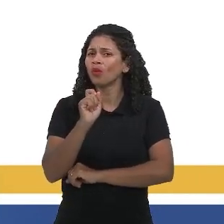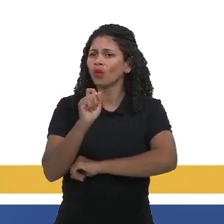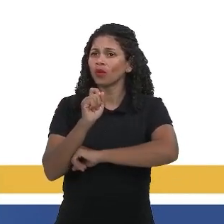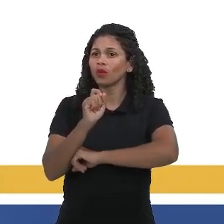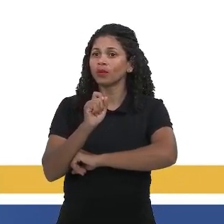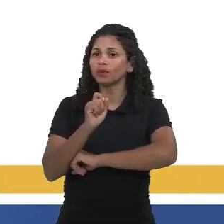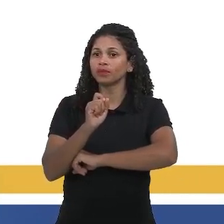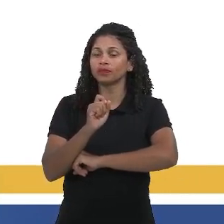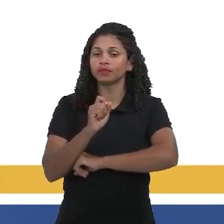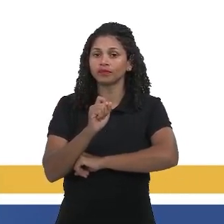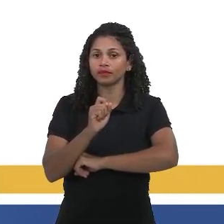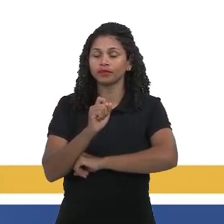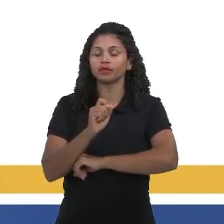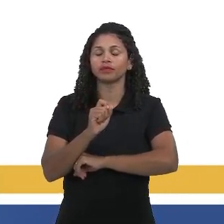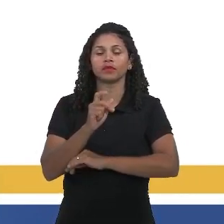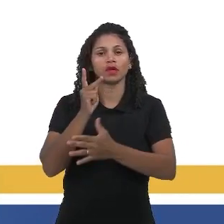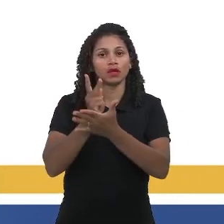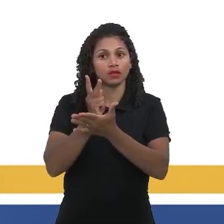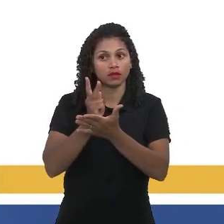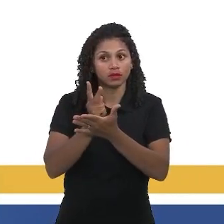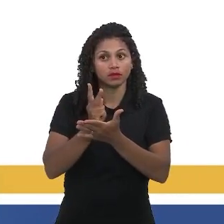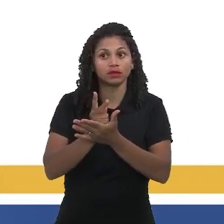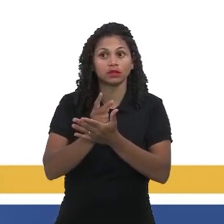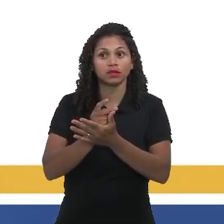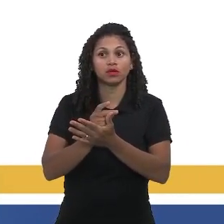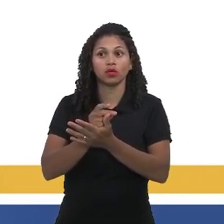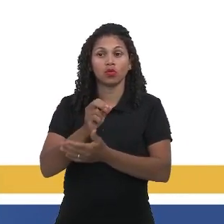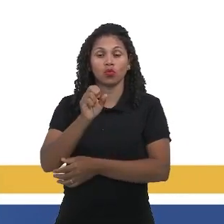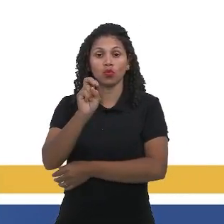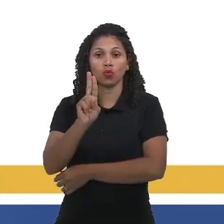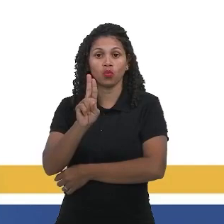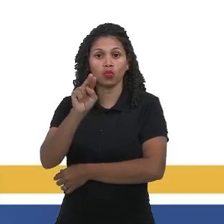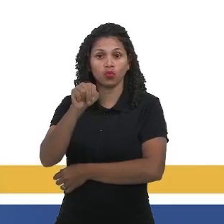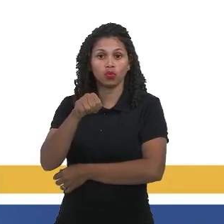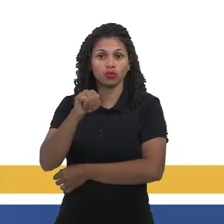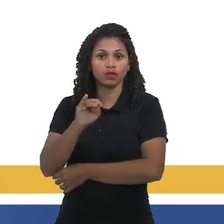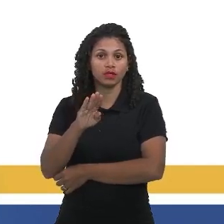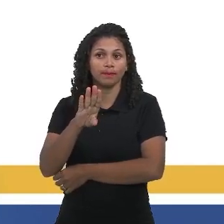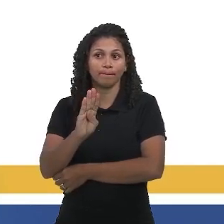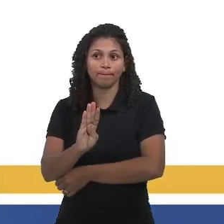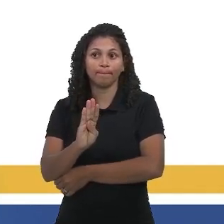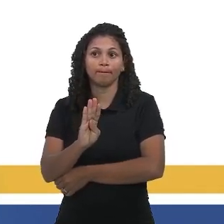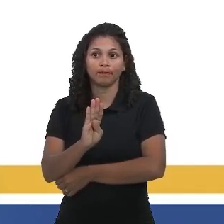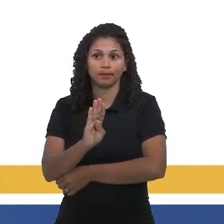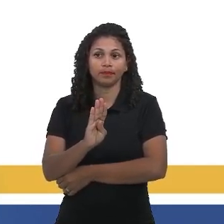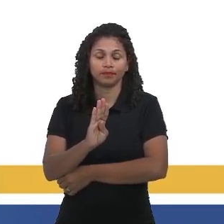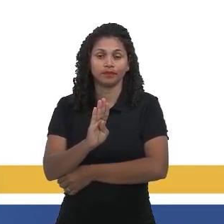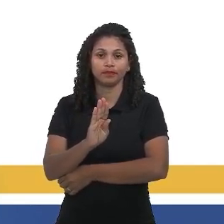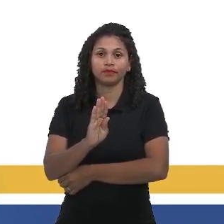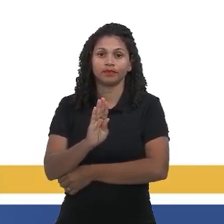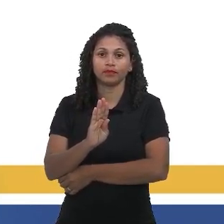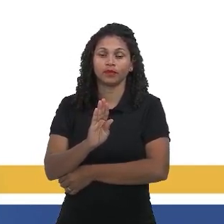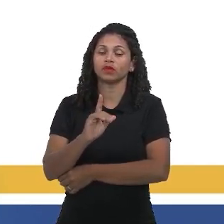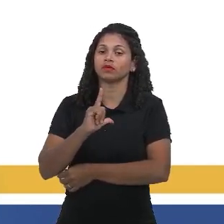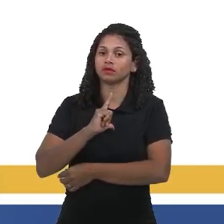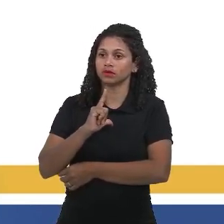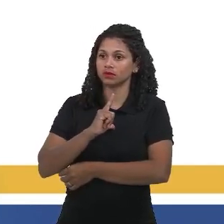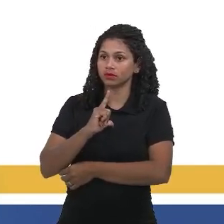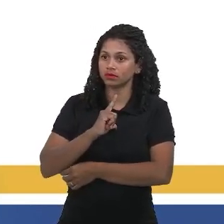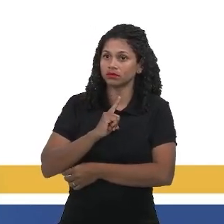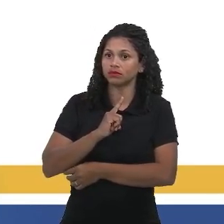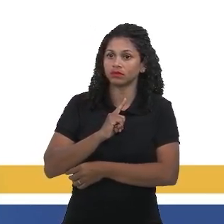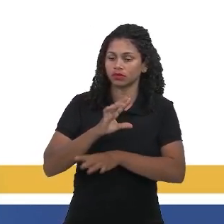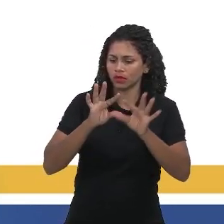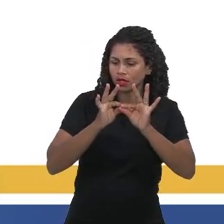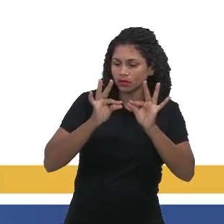escala ela trabalha na unidade unibi ou tridimensional nesse caso aqui ó a gente tem uma unidade unidimensional onde a primeira